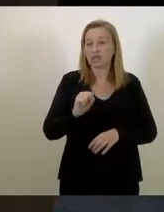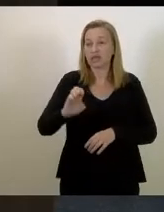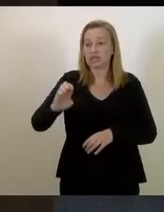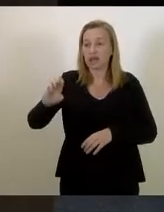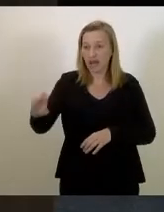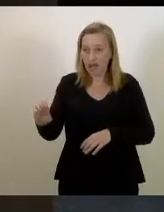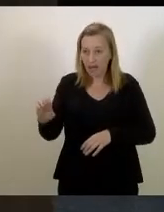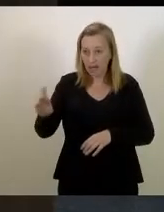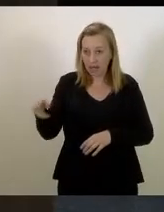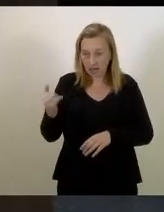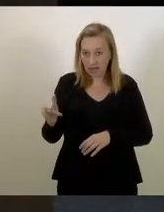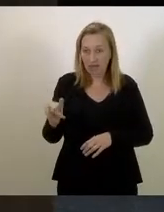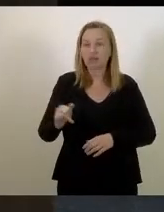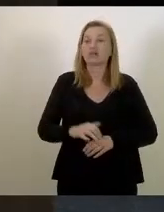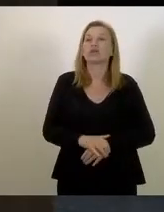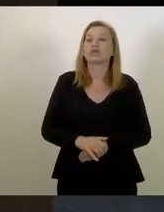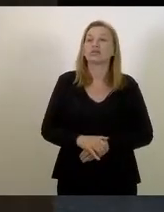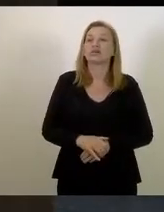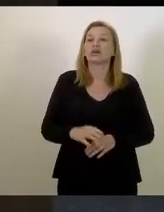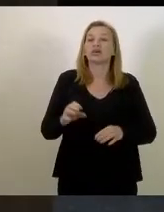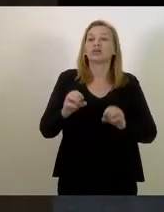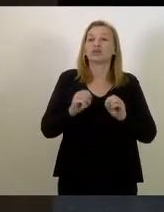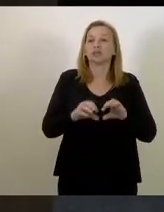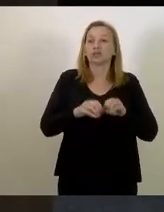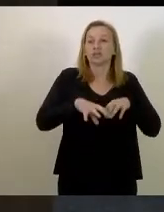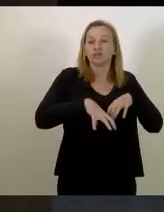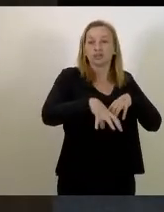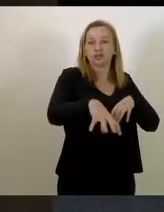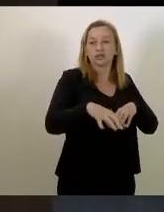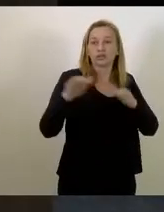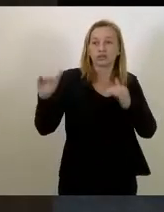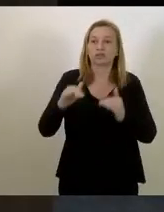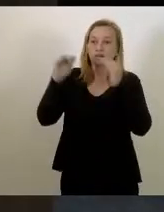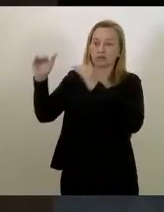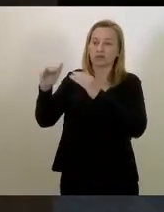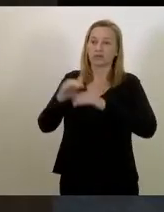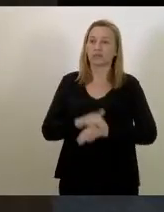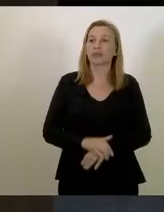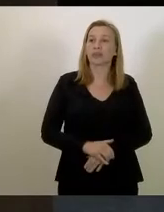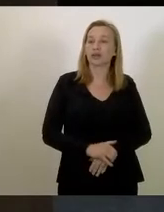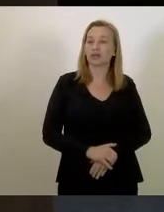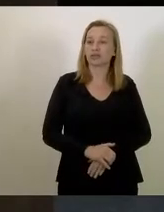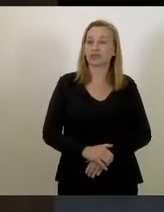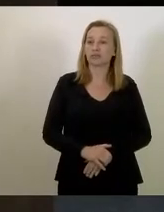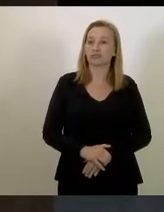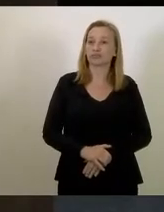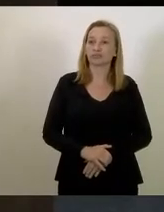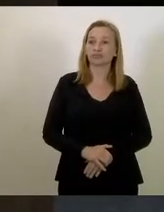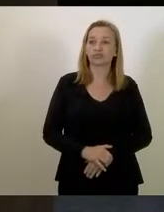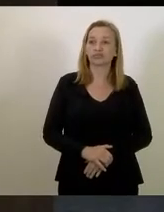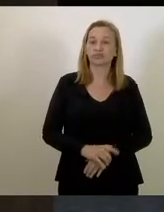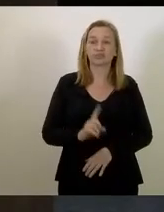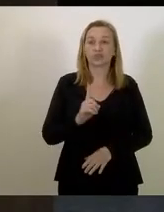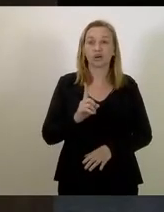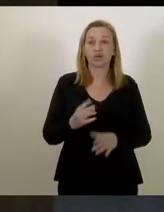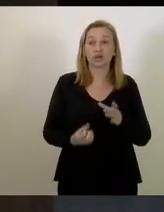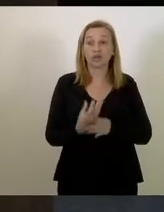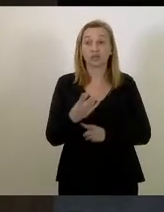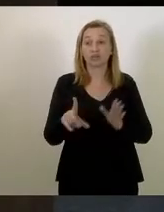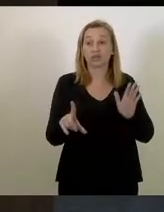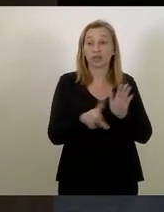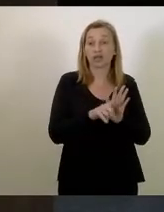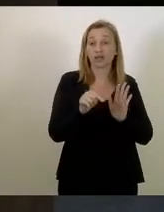instituições de ensino superior públicas para o ensino superior à distância o fato é que nós não legislamos aqui sobre